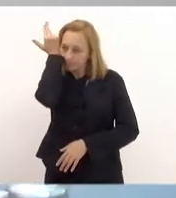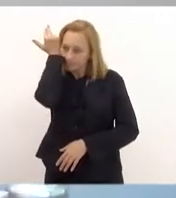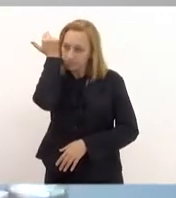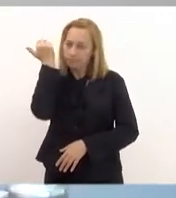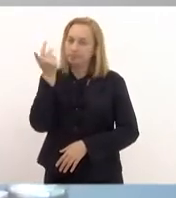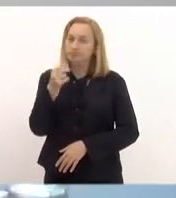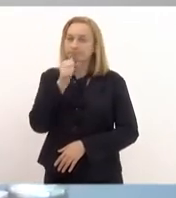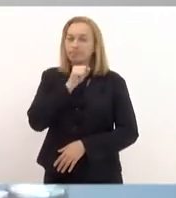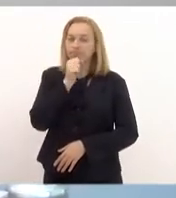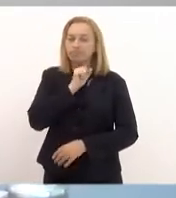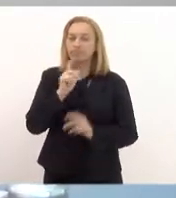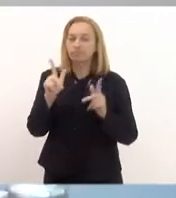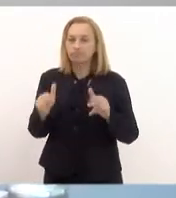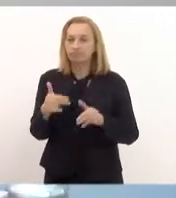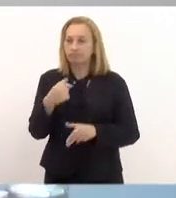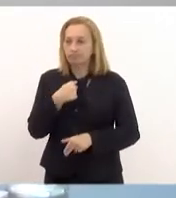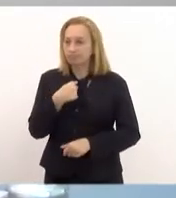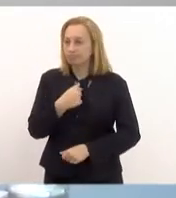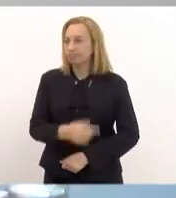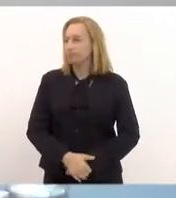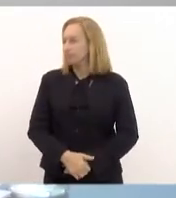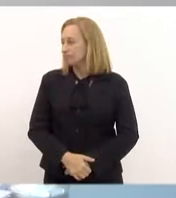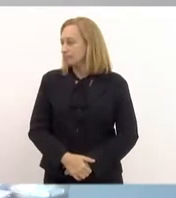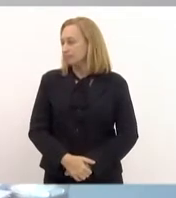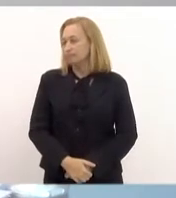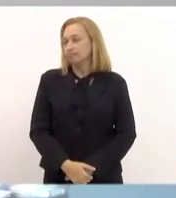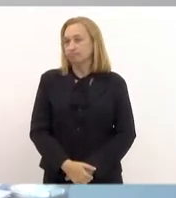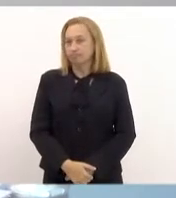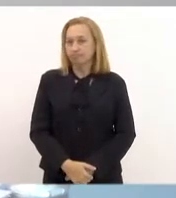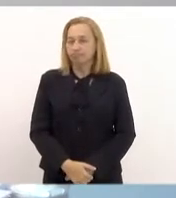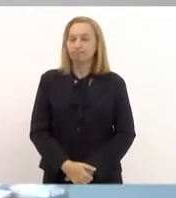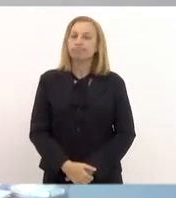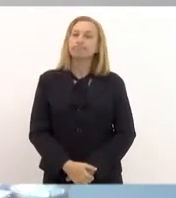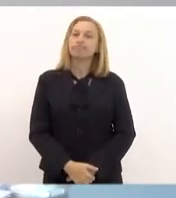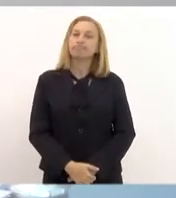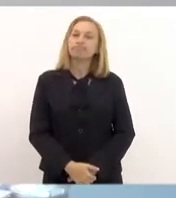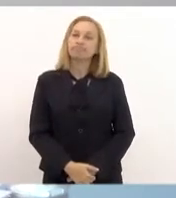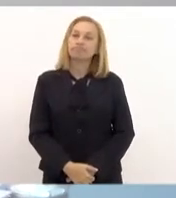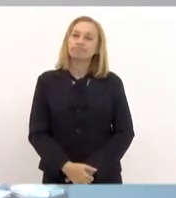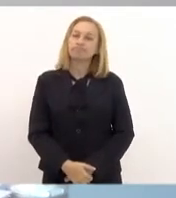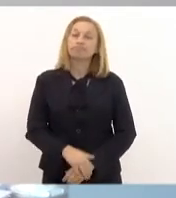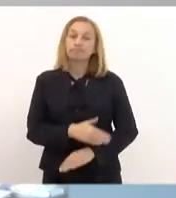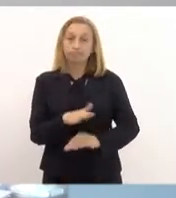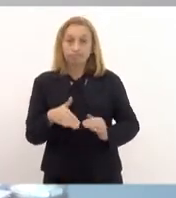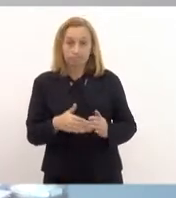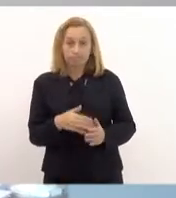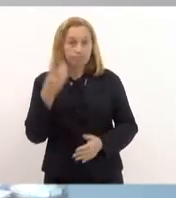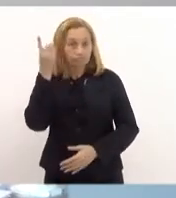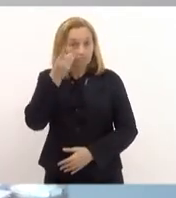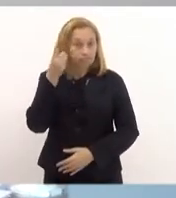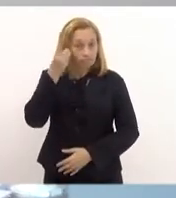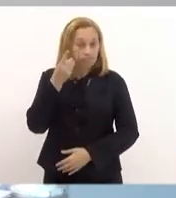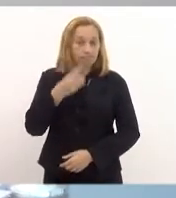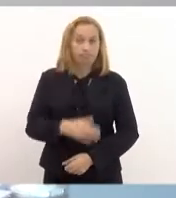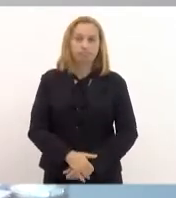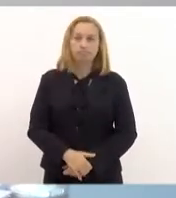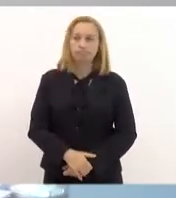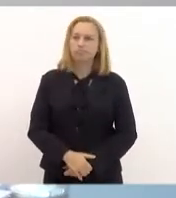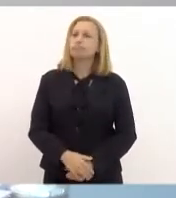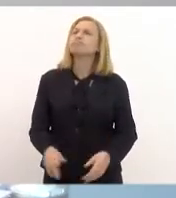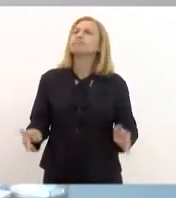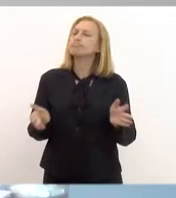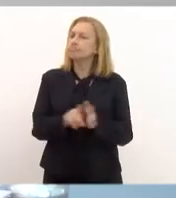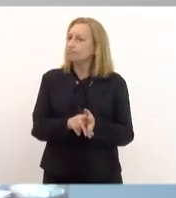eu, queria cumprimentar as senhoras e senhores. Esse projeto foi a